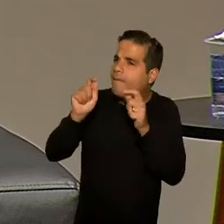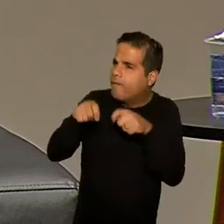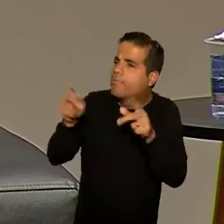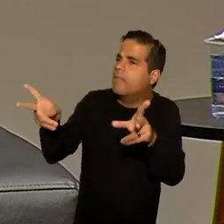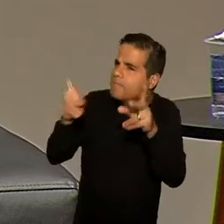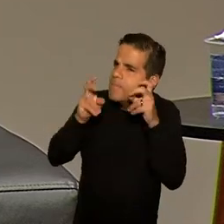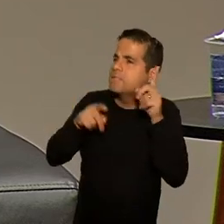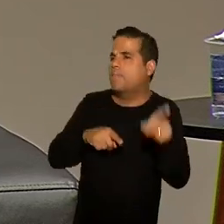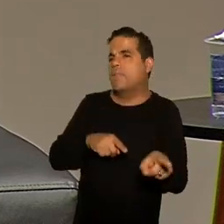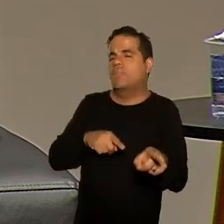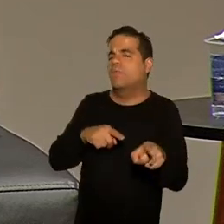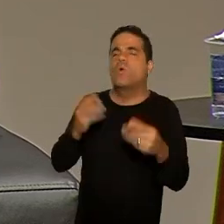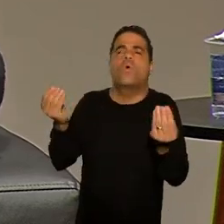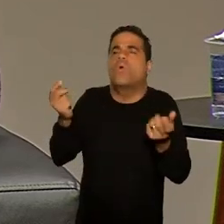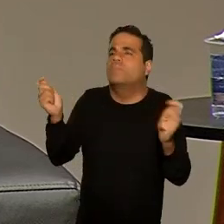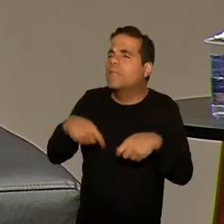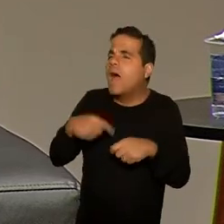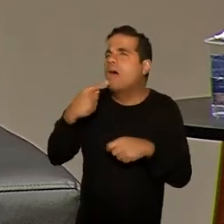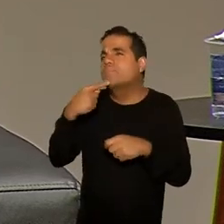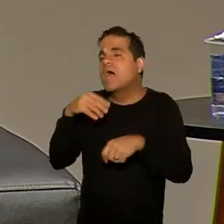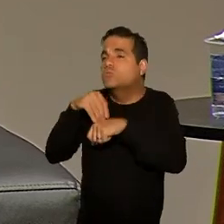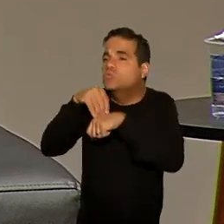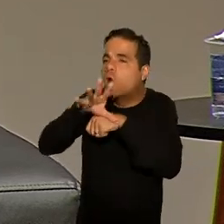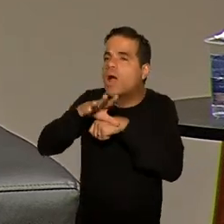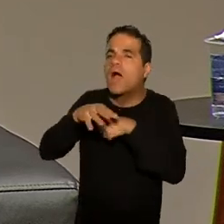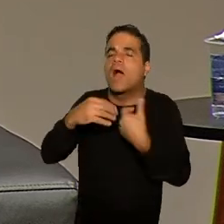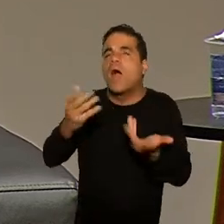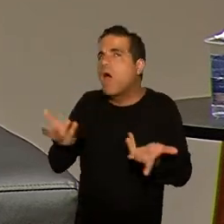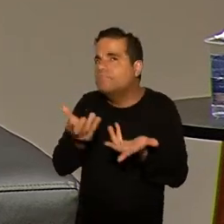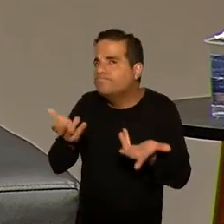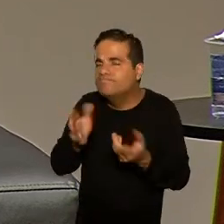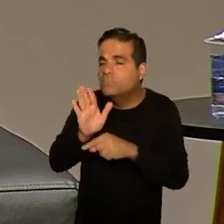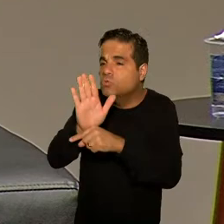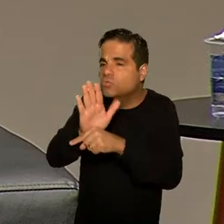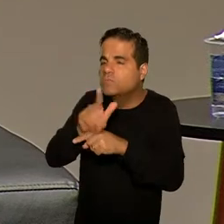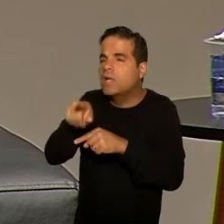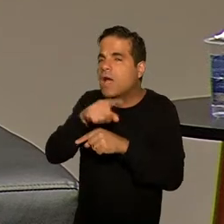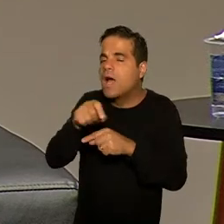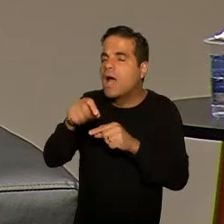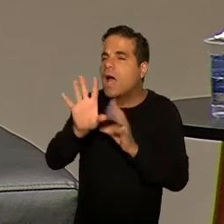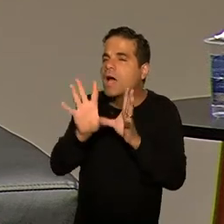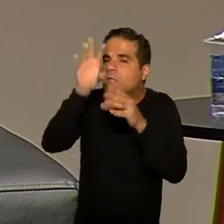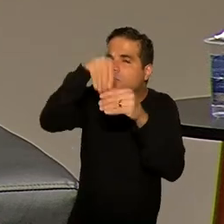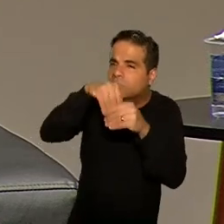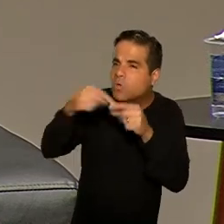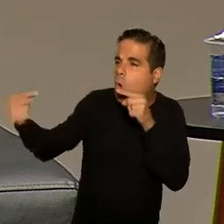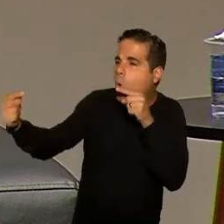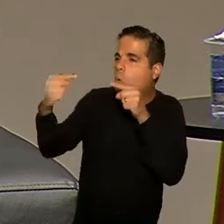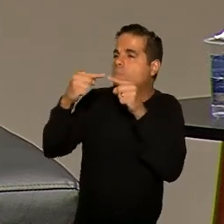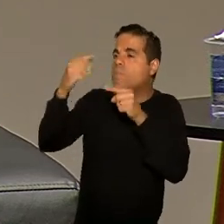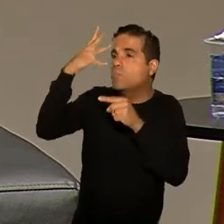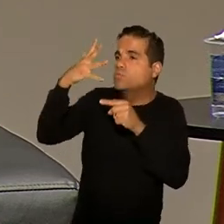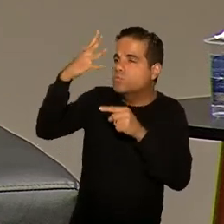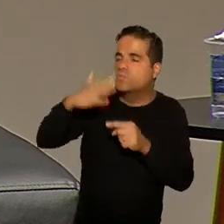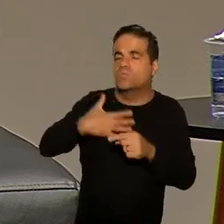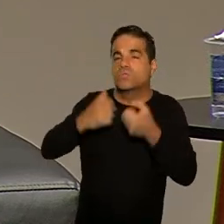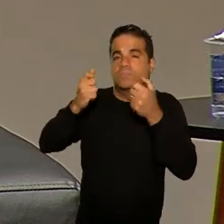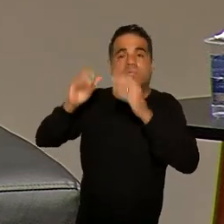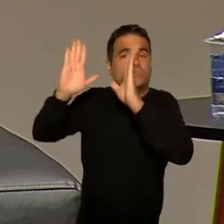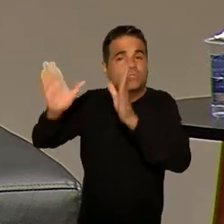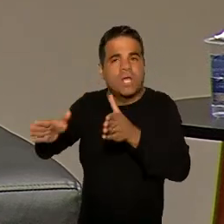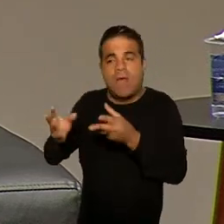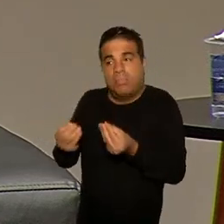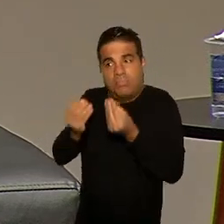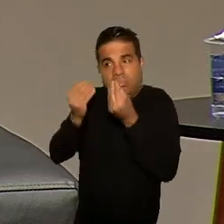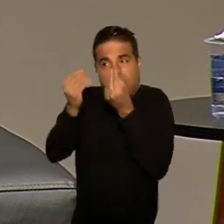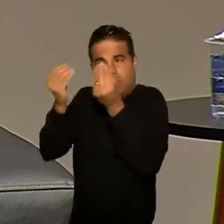tá percebendo como é que a gente pode então fazer com que isso se integre com o discurso que a gente tinha pensado antes e